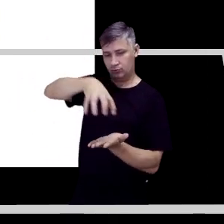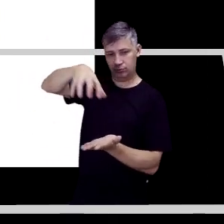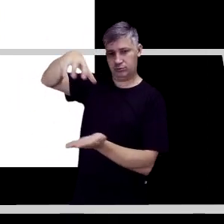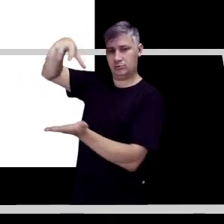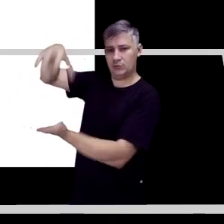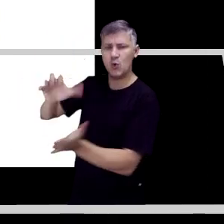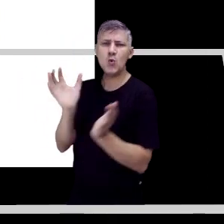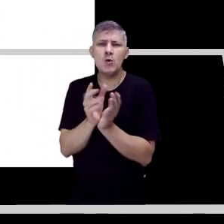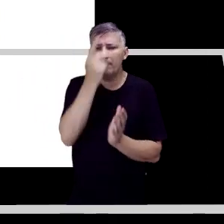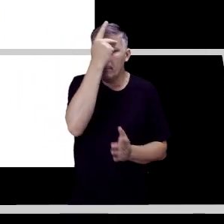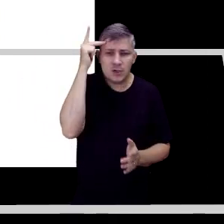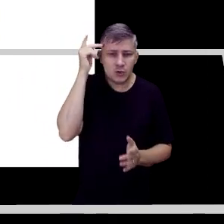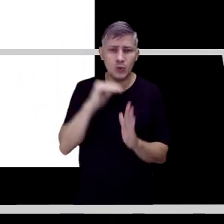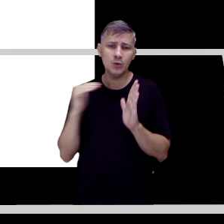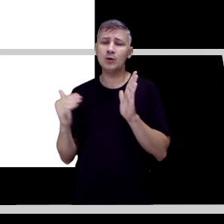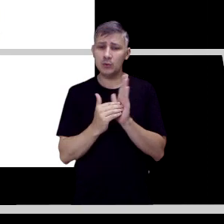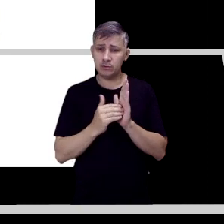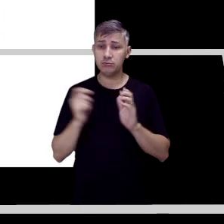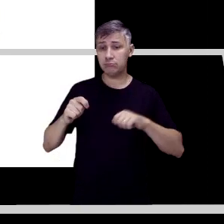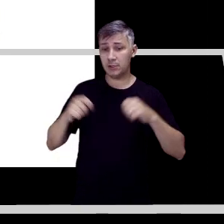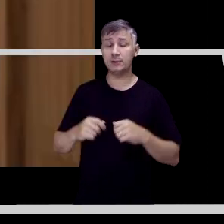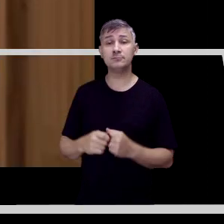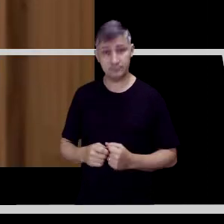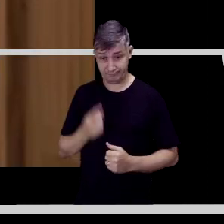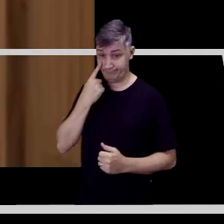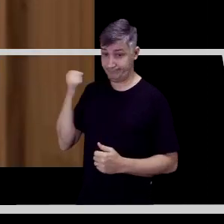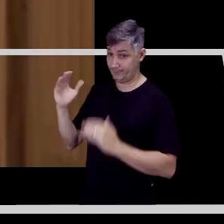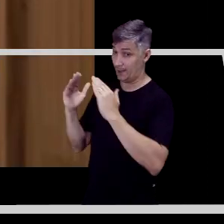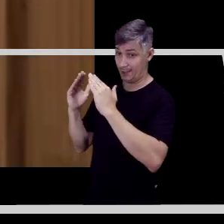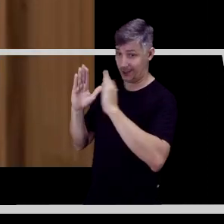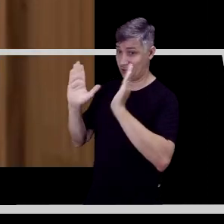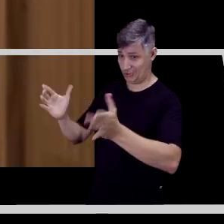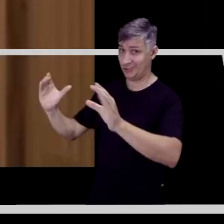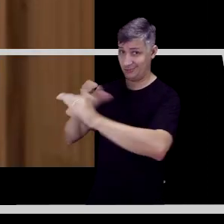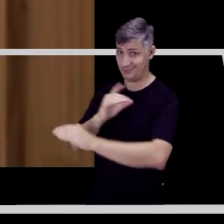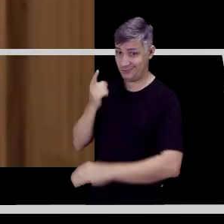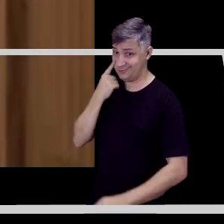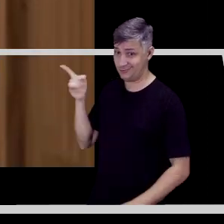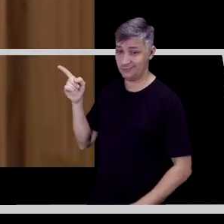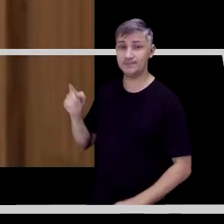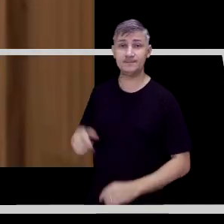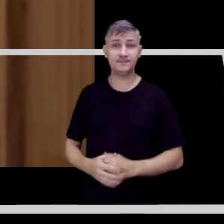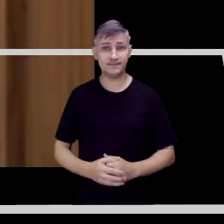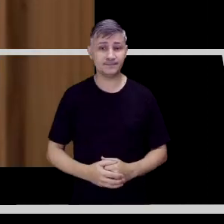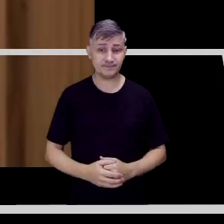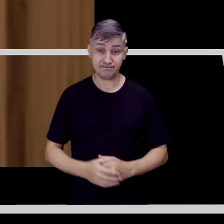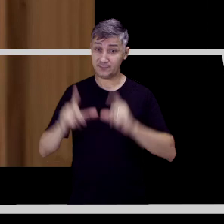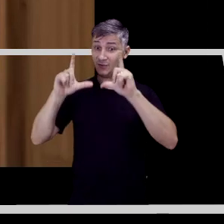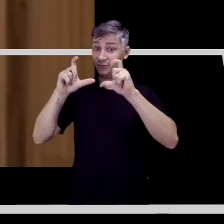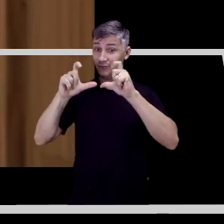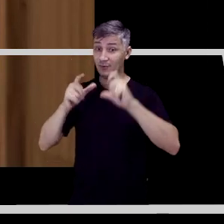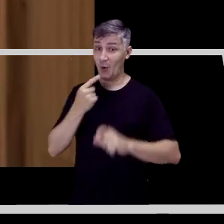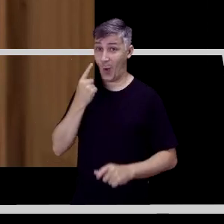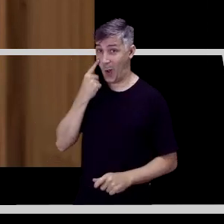afixados por uma equipe muito pequena de pessoas no todo que é a casa. Aqui as fotografias também do